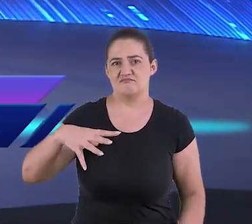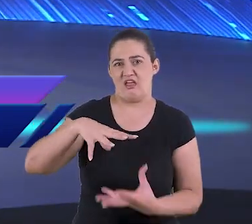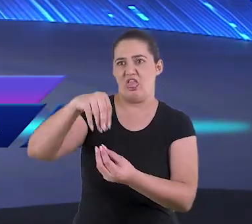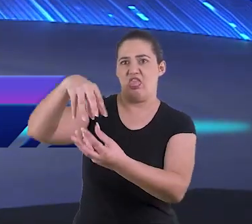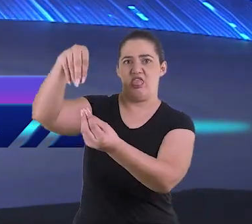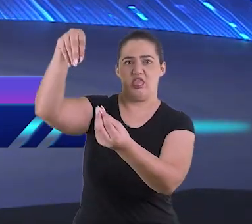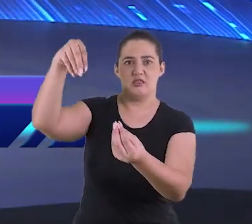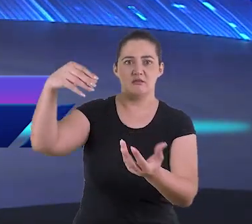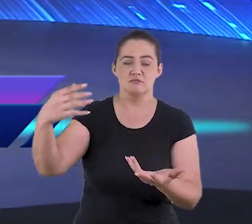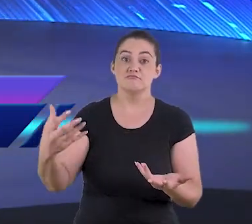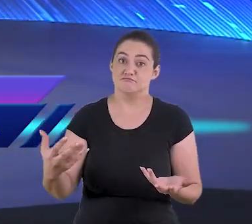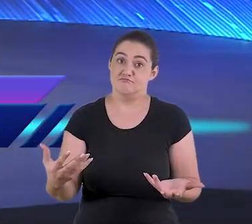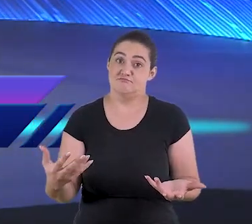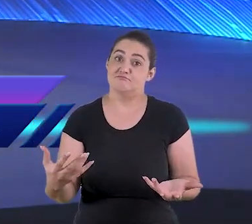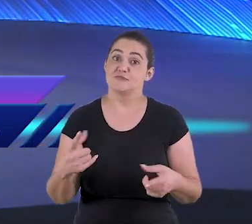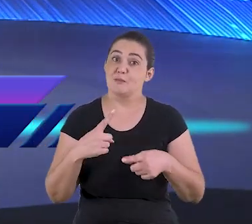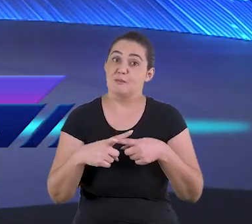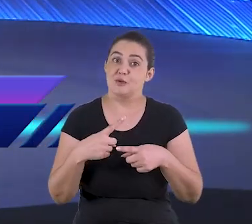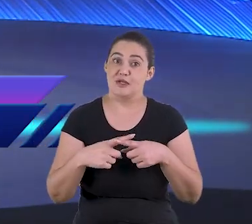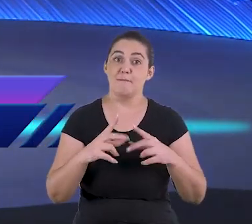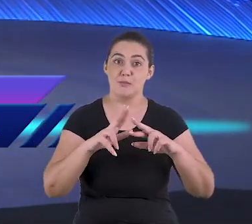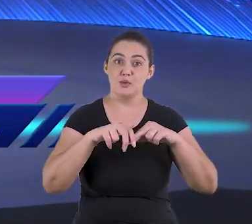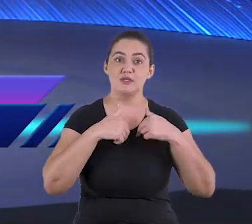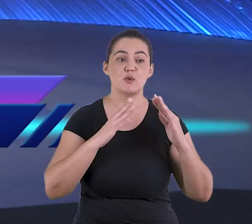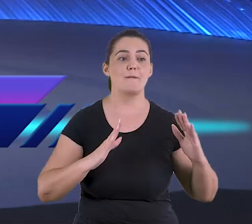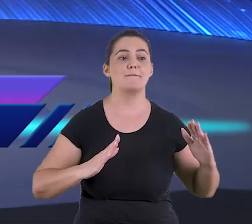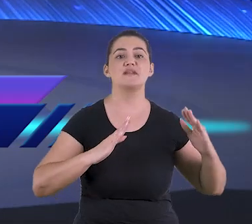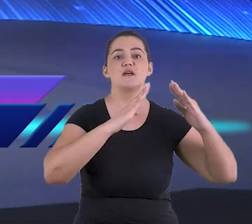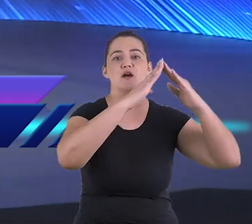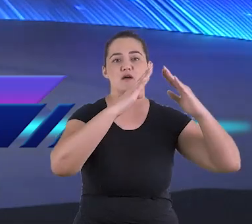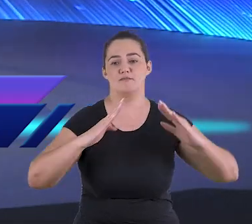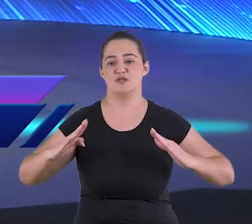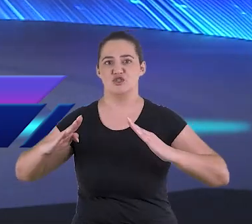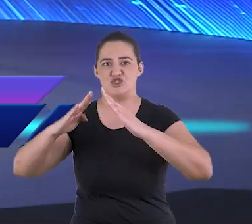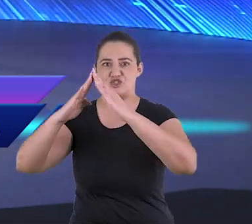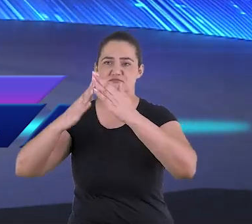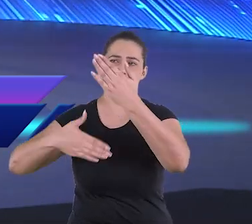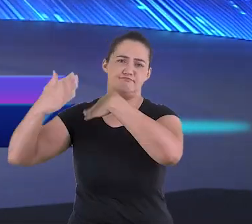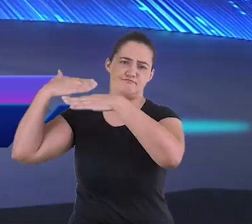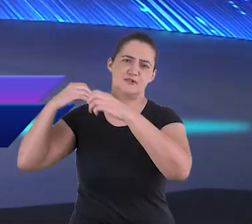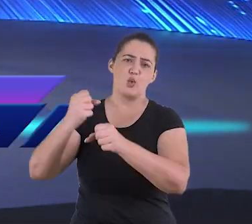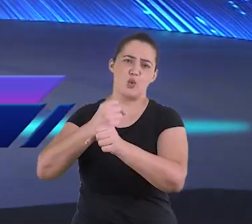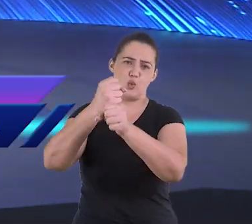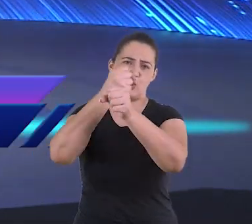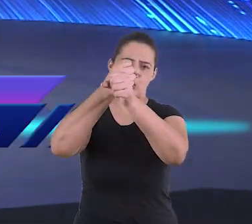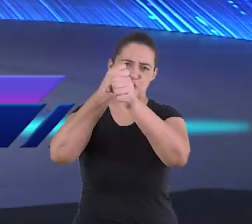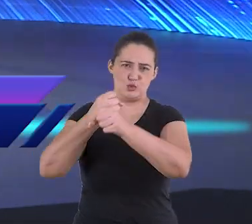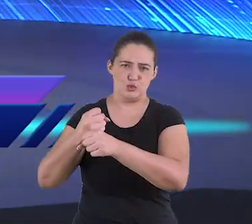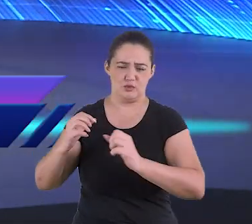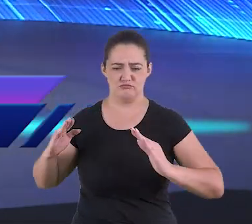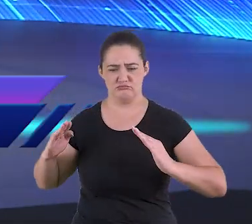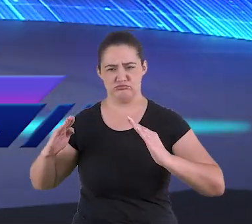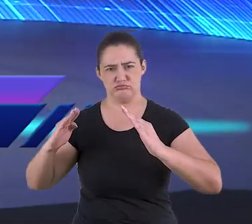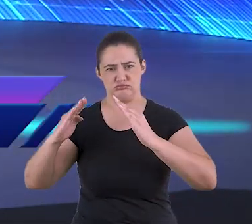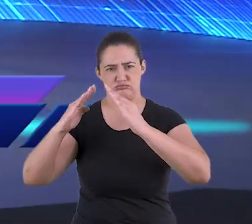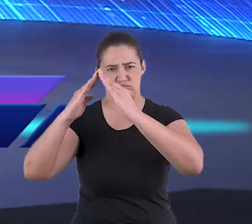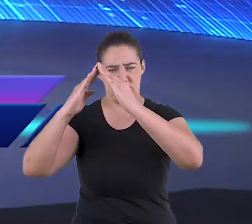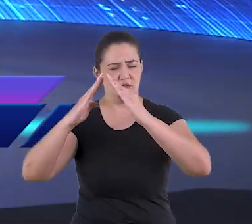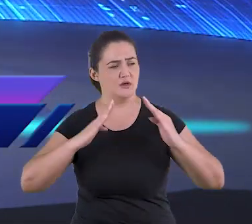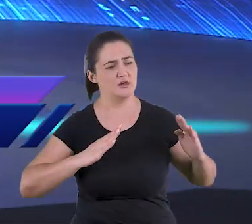imortalidade. Essa é a razão pela qual as pirâmides foram, no tempo dos egípcios,